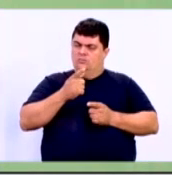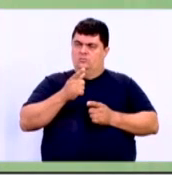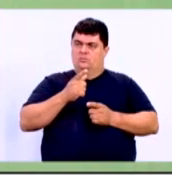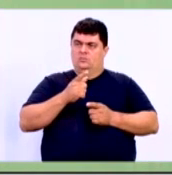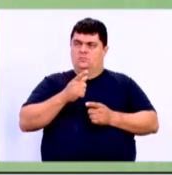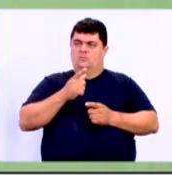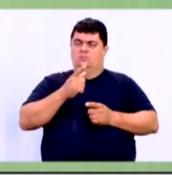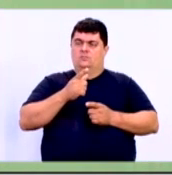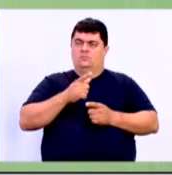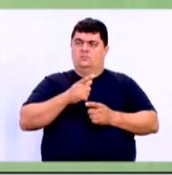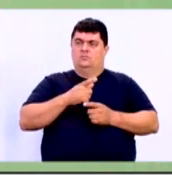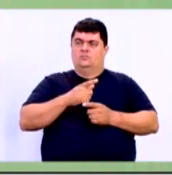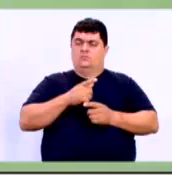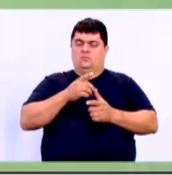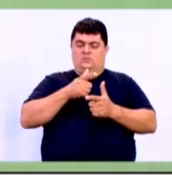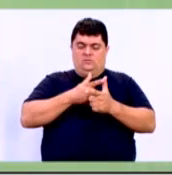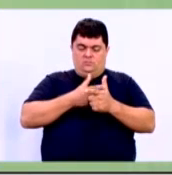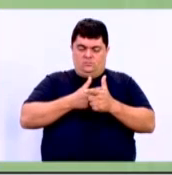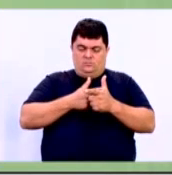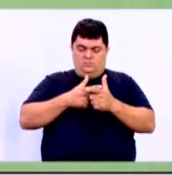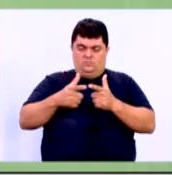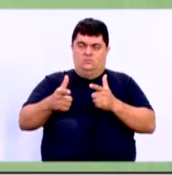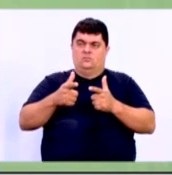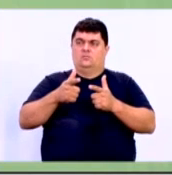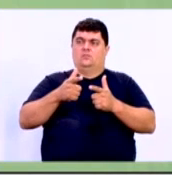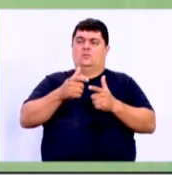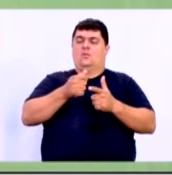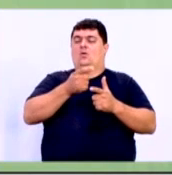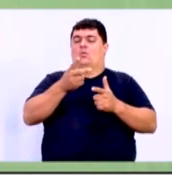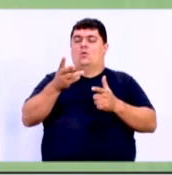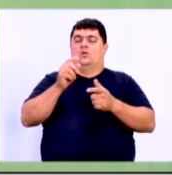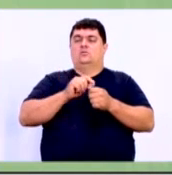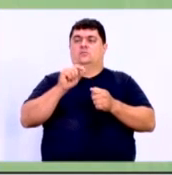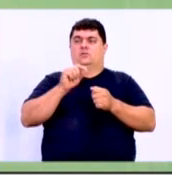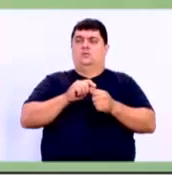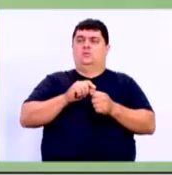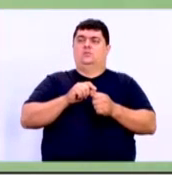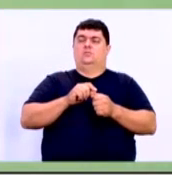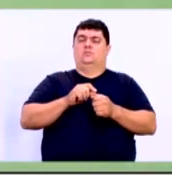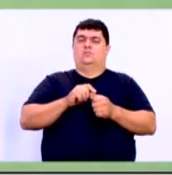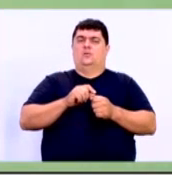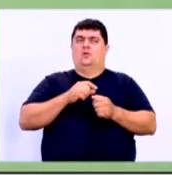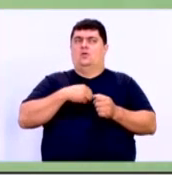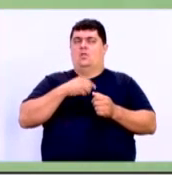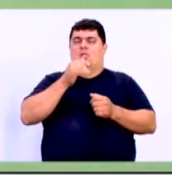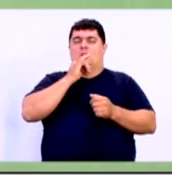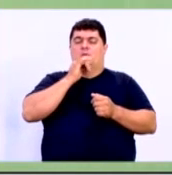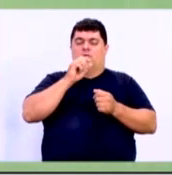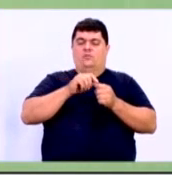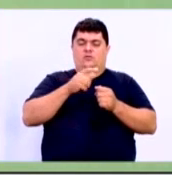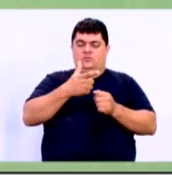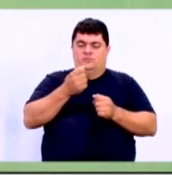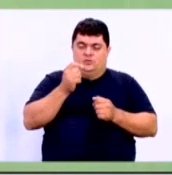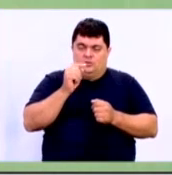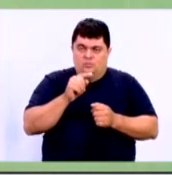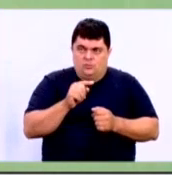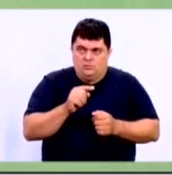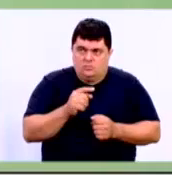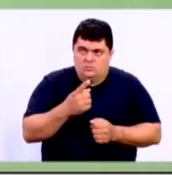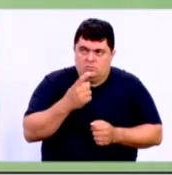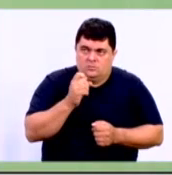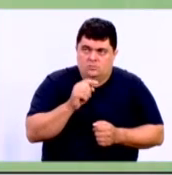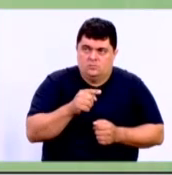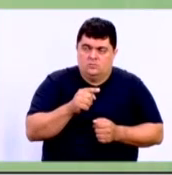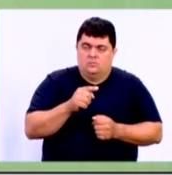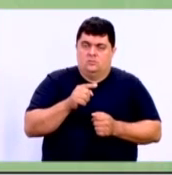que eu faço? Divido pela unidade produzida. Eu produzi 20 mil. Eu produzi 1.000. O